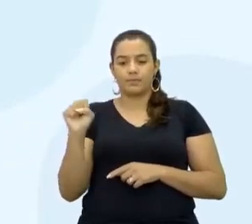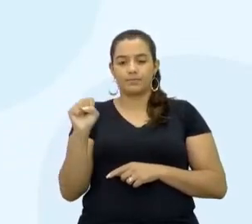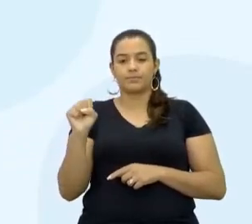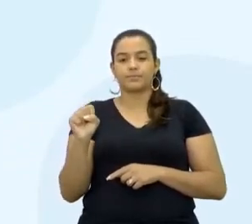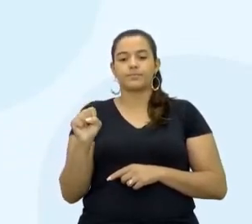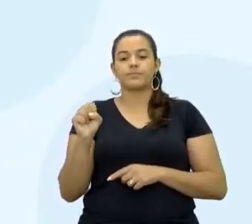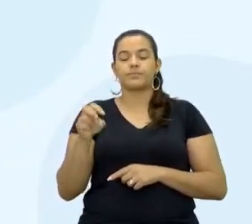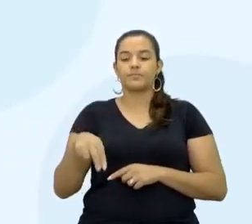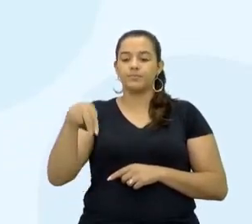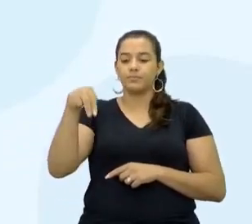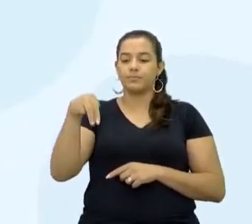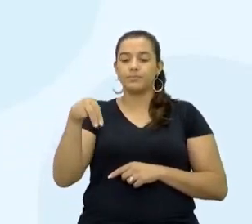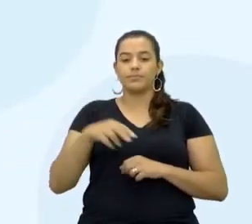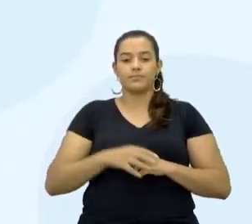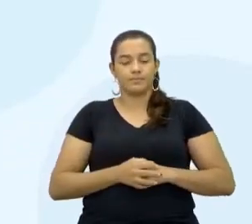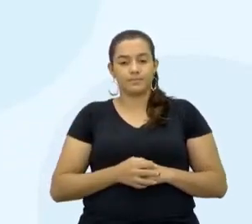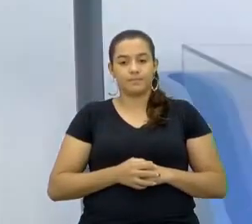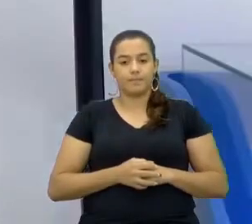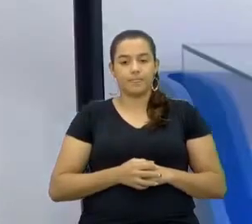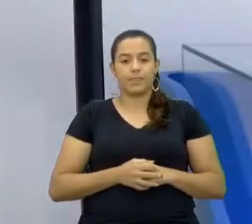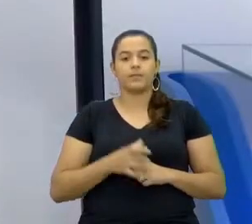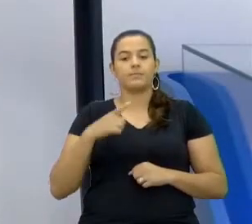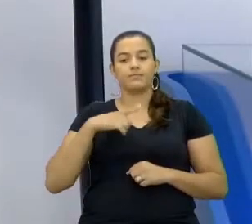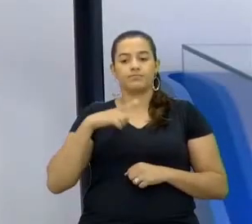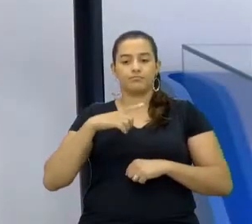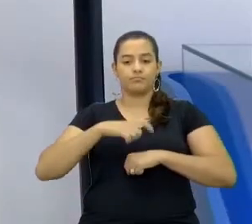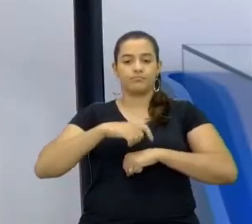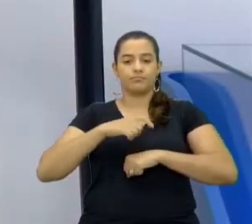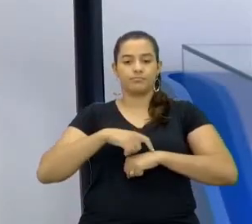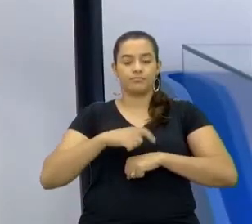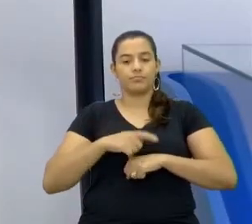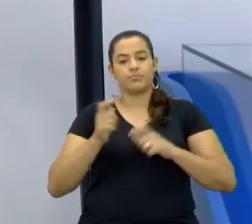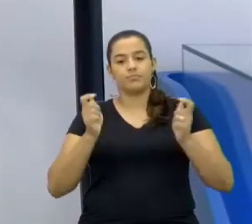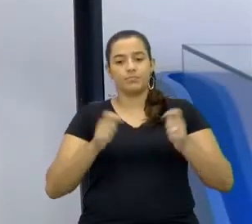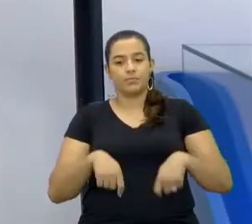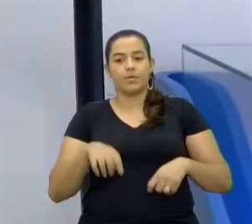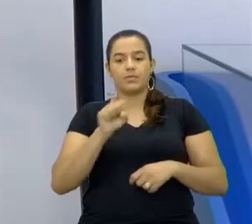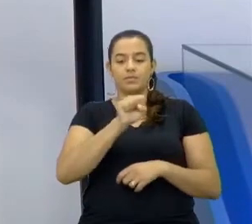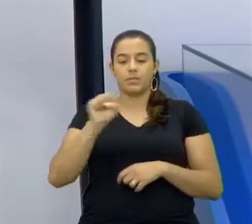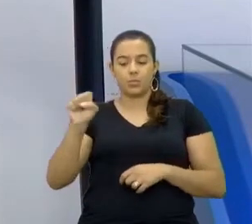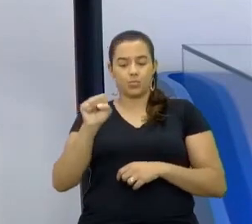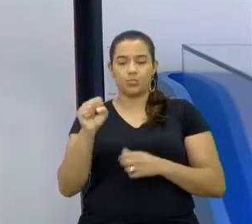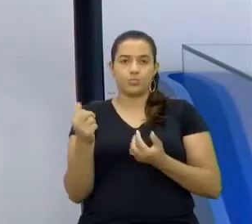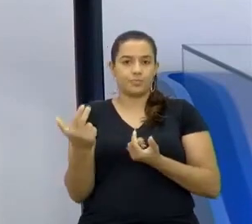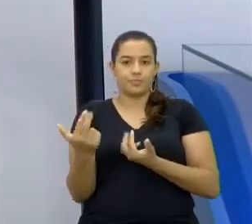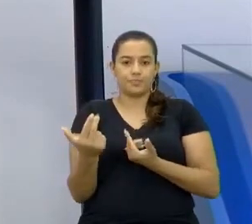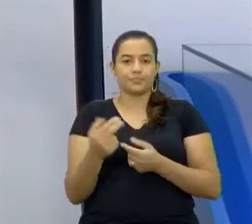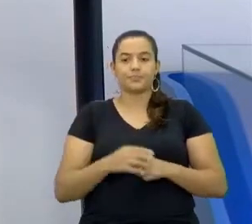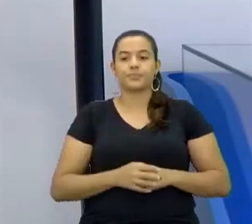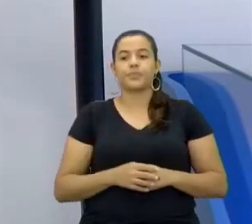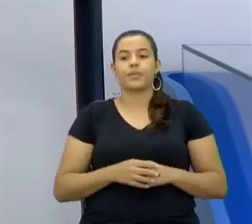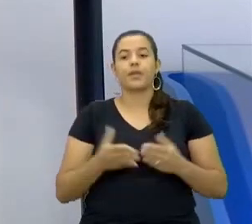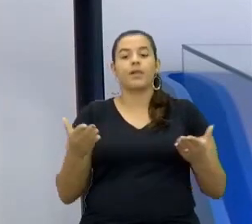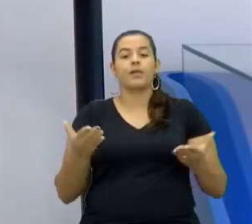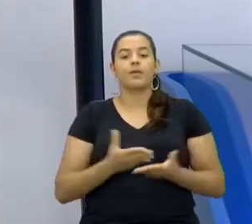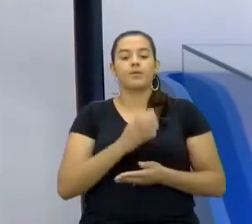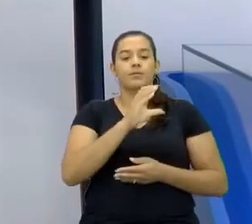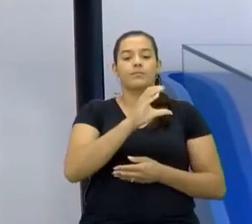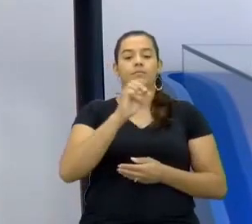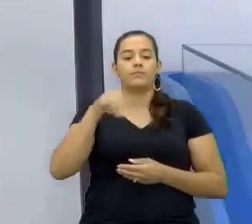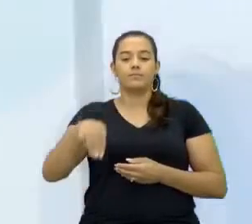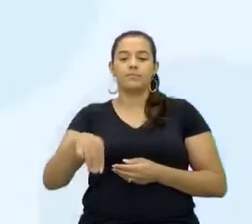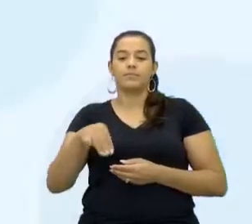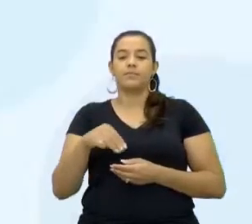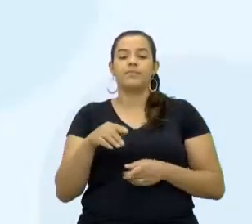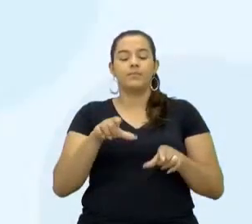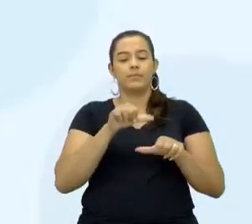metros por segundo. Então veja que o tempo já tá bom, né? O tempo é dado em segundos mesmo. Agora vamos transformar centímetros em metro, beleza?